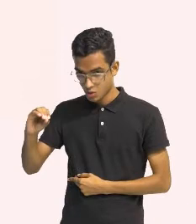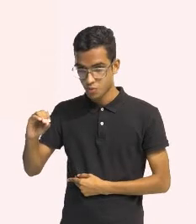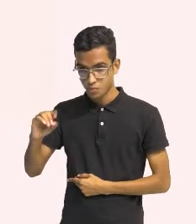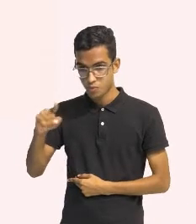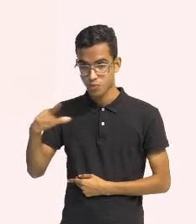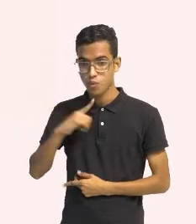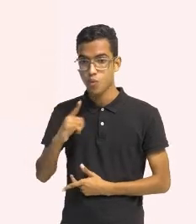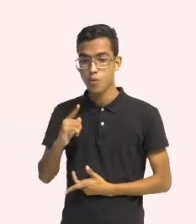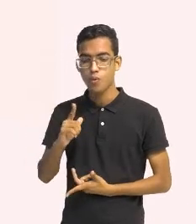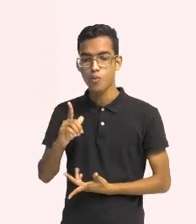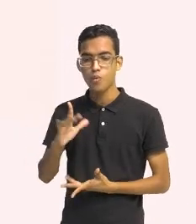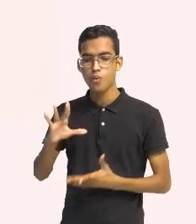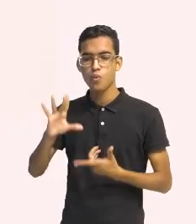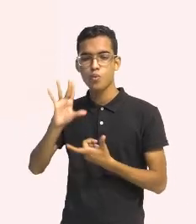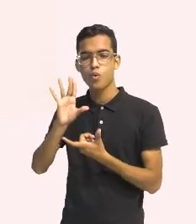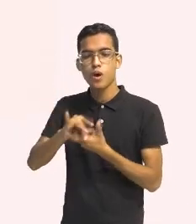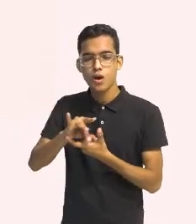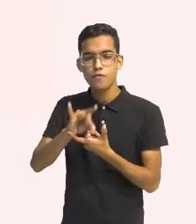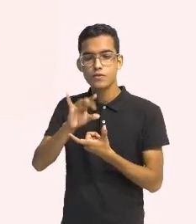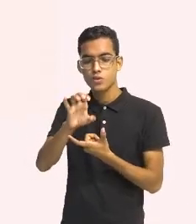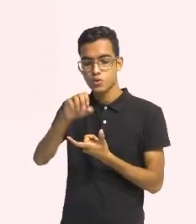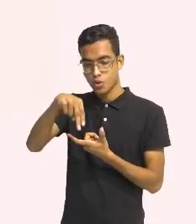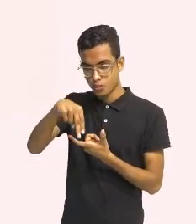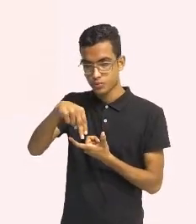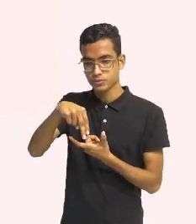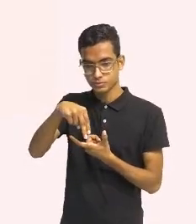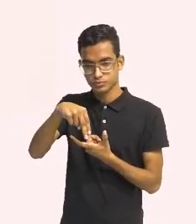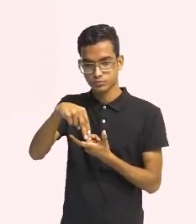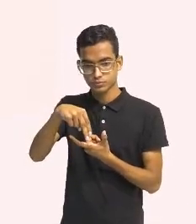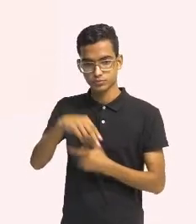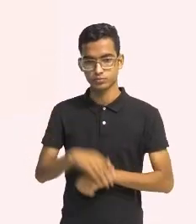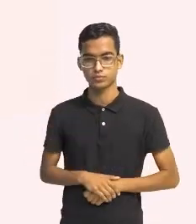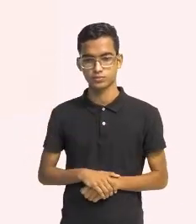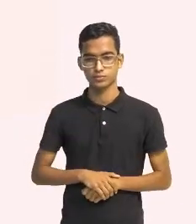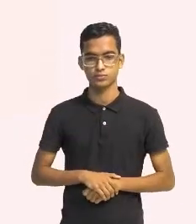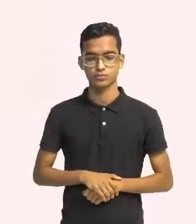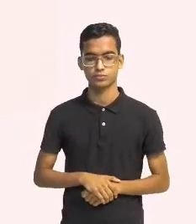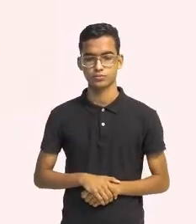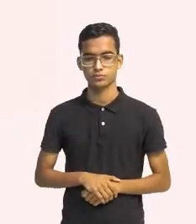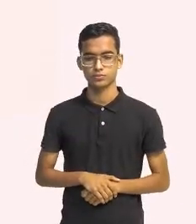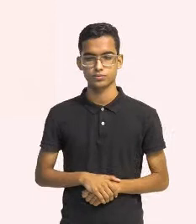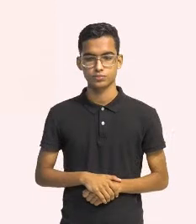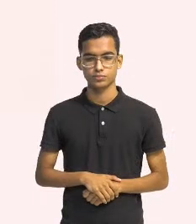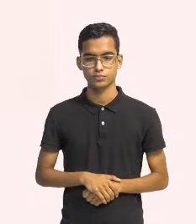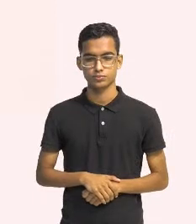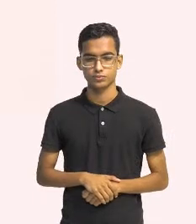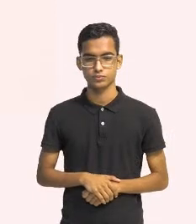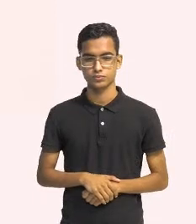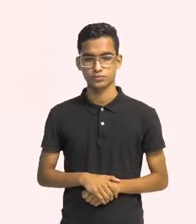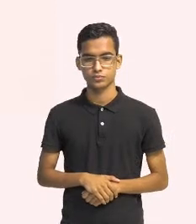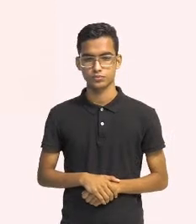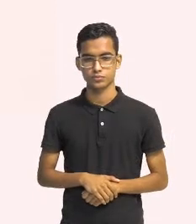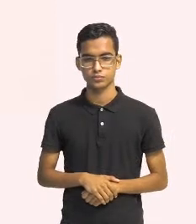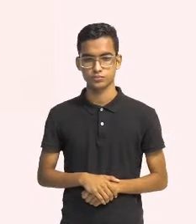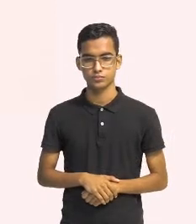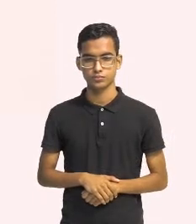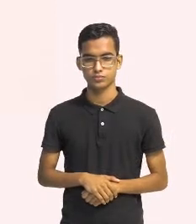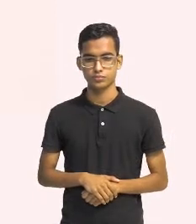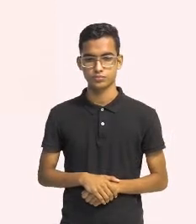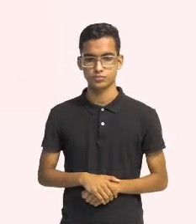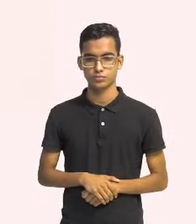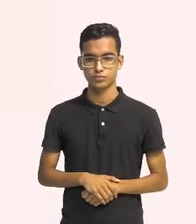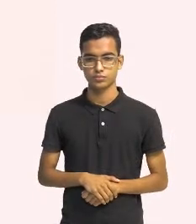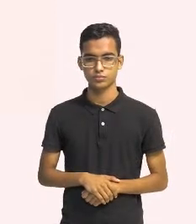EN. Não esqueçam da tabela, tá? Então, vamos para o nome? Então, a gente tem aqui... Tá no carbono 2,